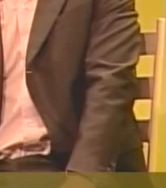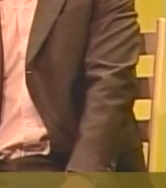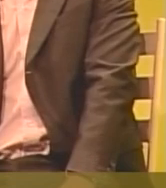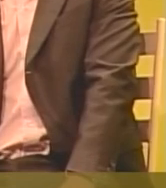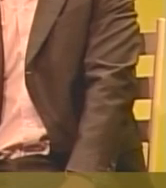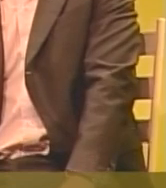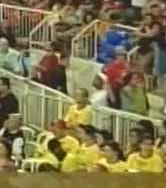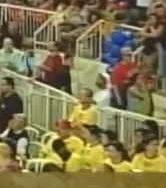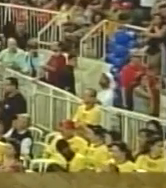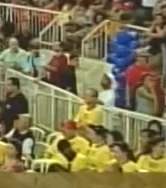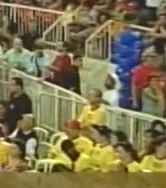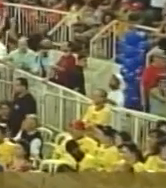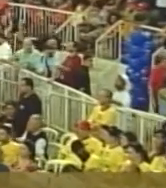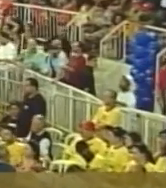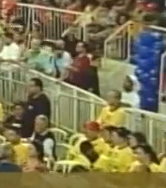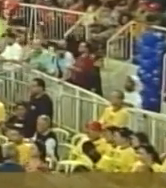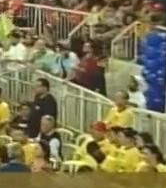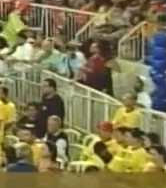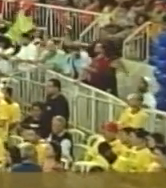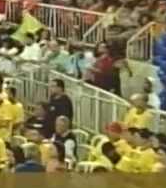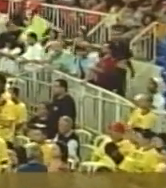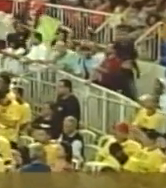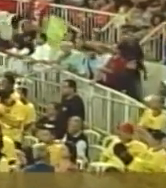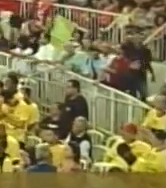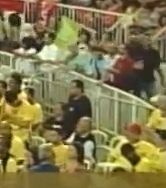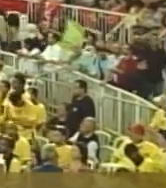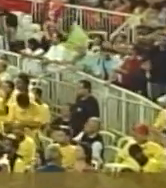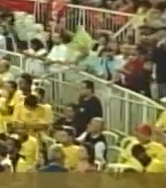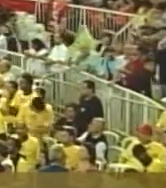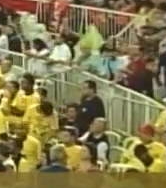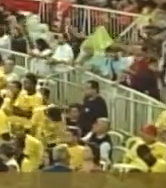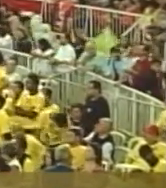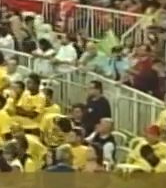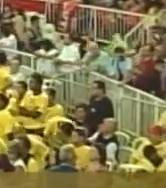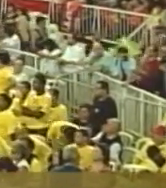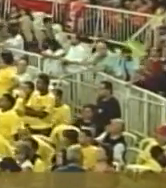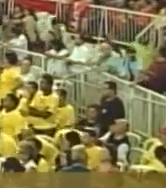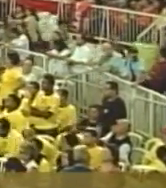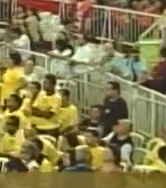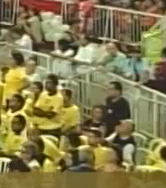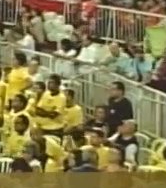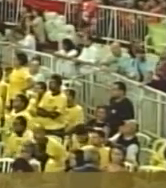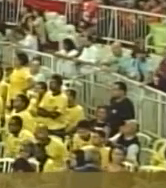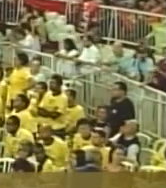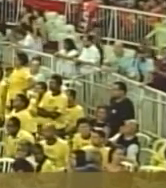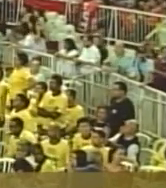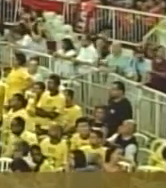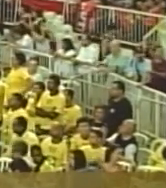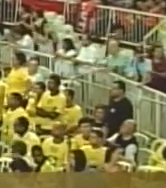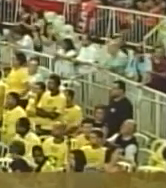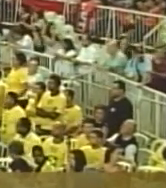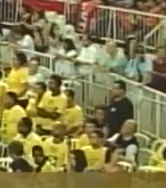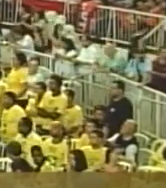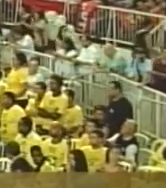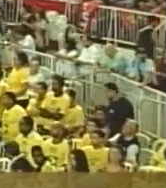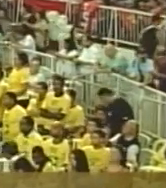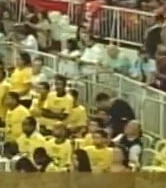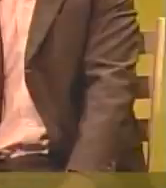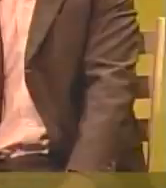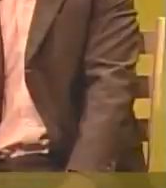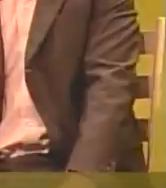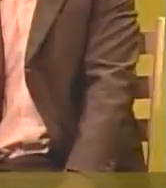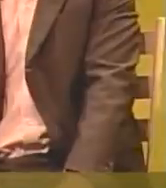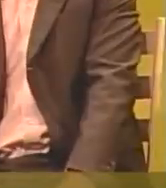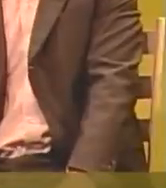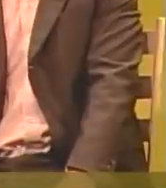de desemprego que assola a Europa, Estados Unidos e os países do mundo afora, no momento em que direitos